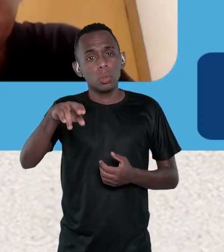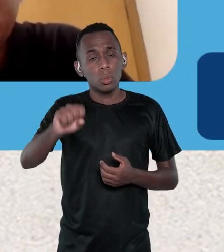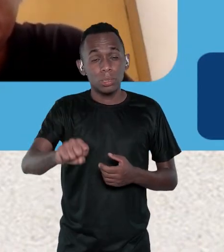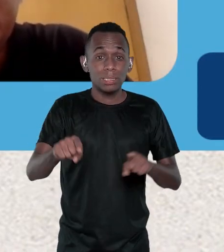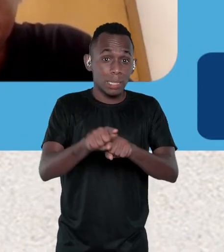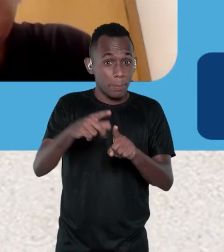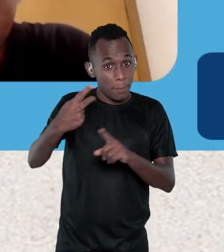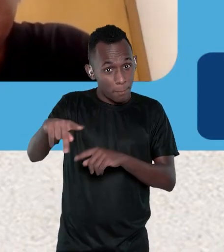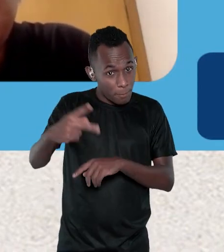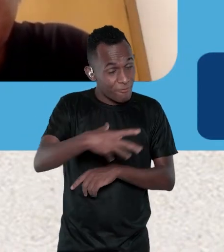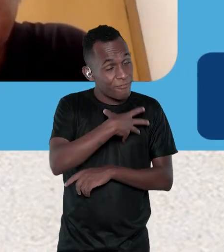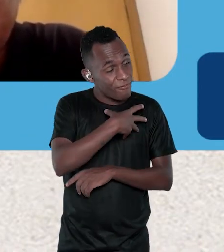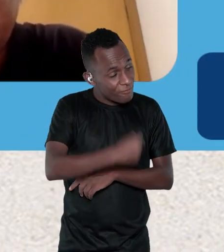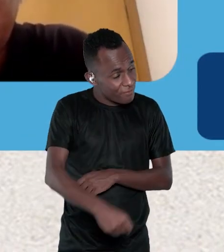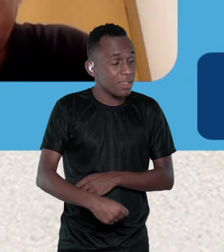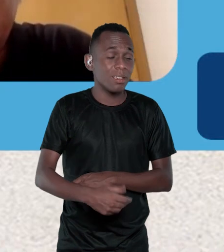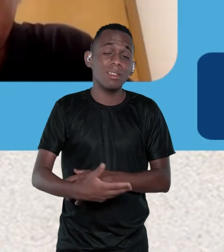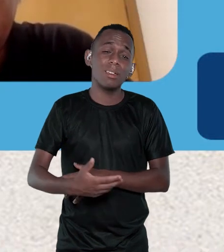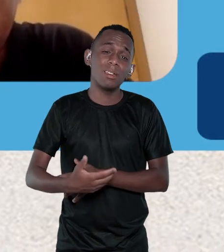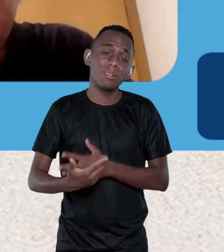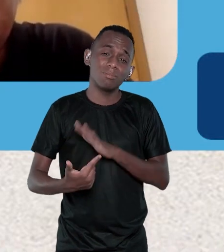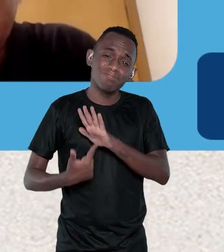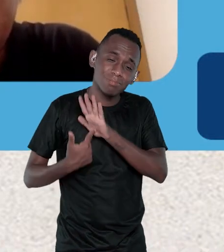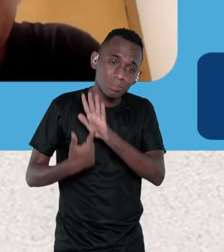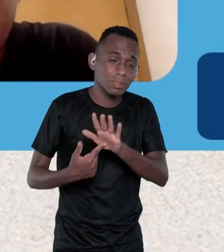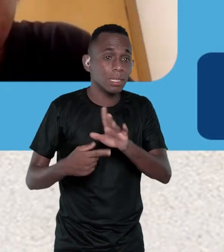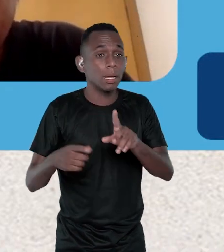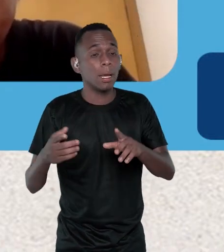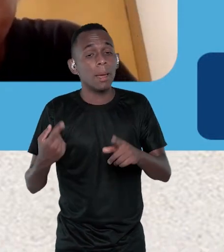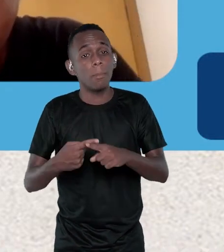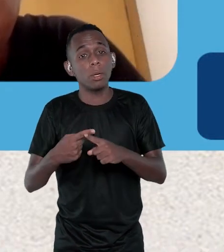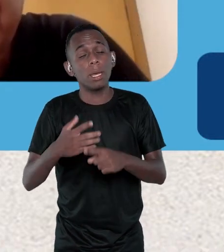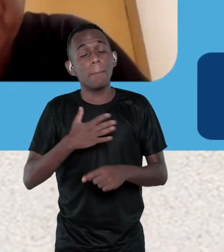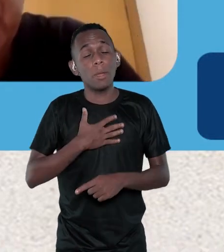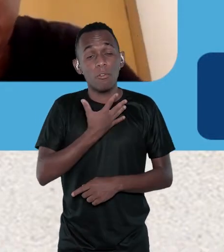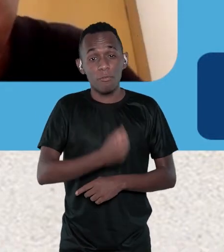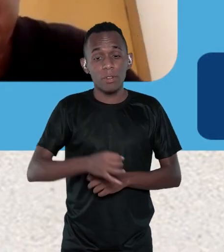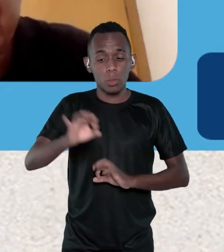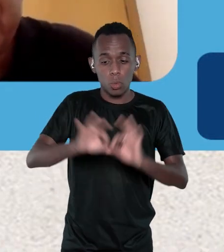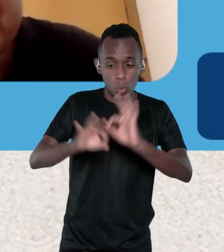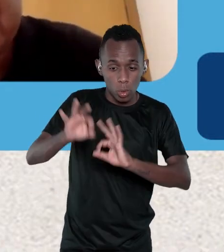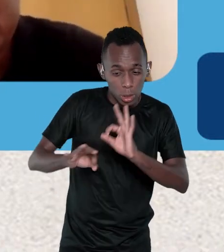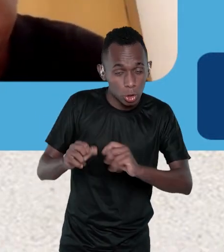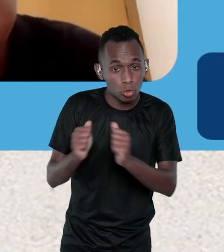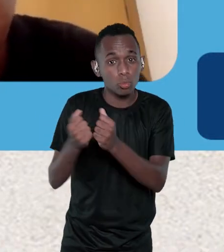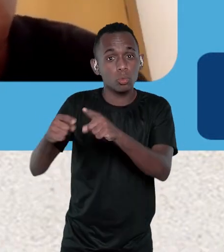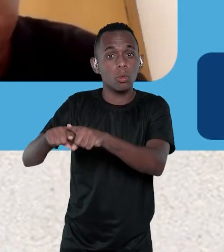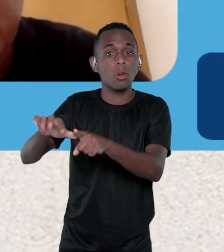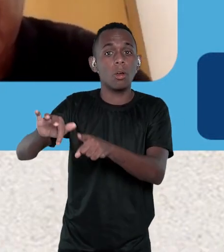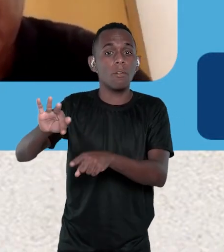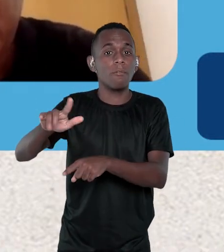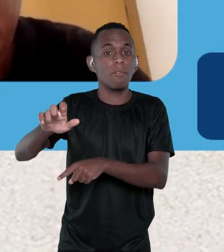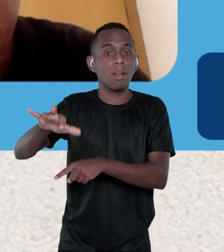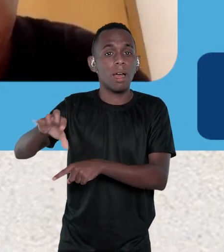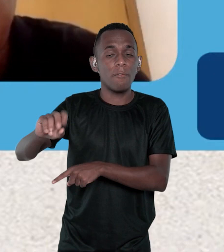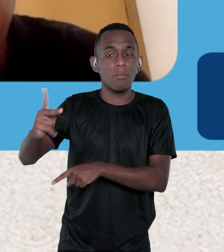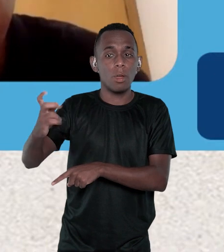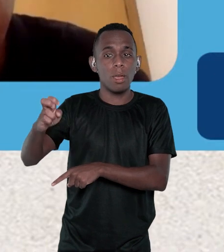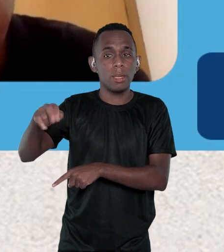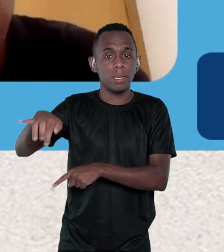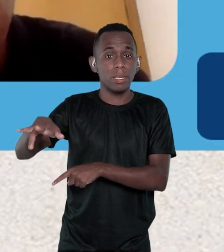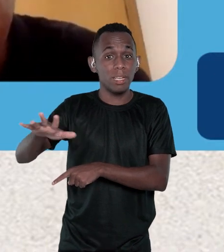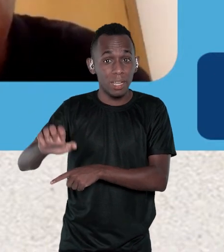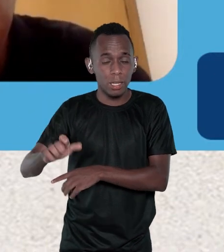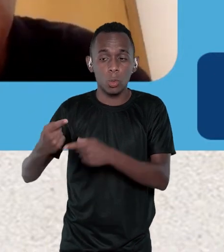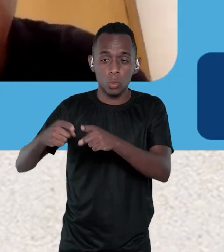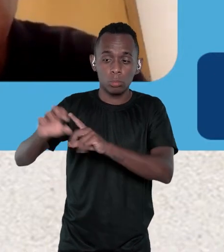Quem mais? João Antunes, tem seu filho também dando depoimento. Tem meu filho. Meu filho faz a direção musical. Ele e